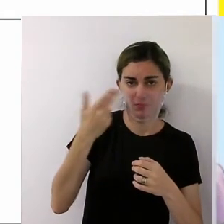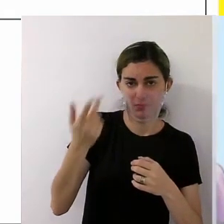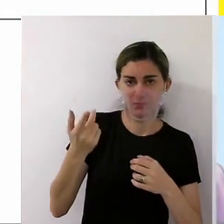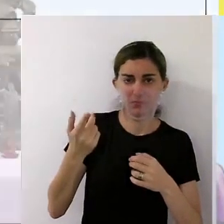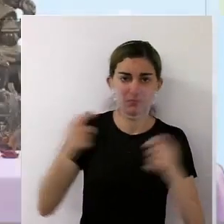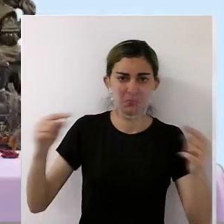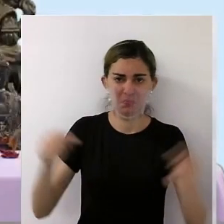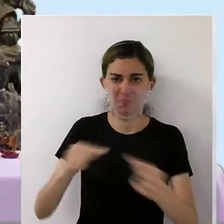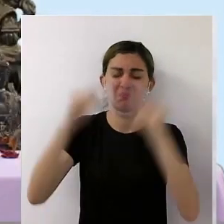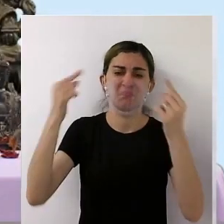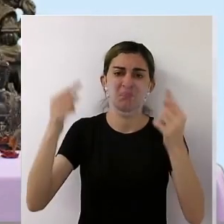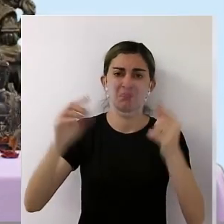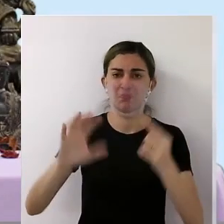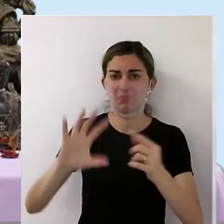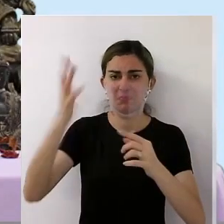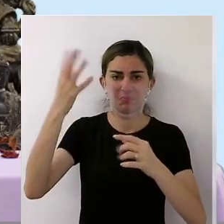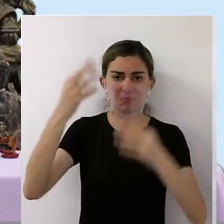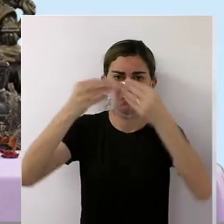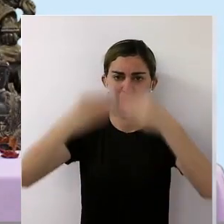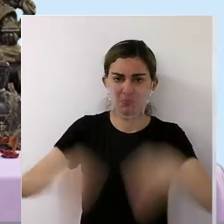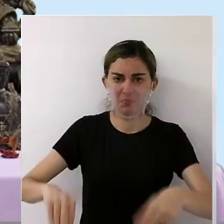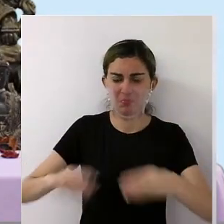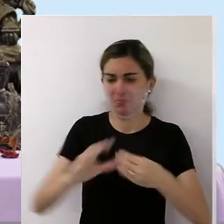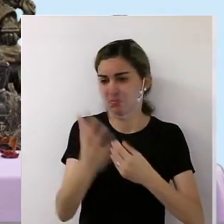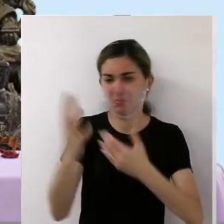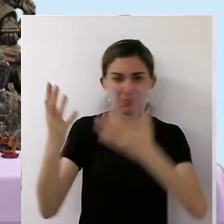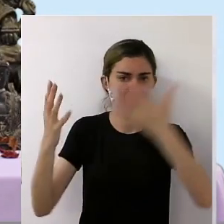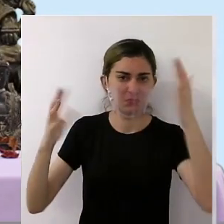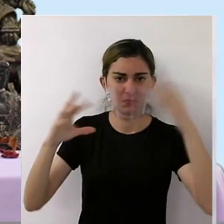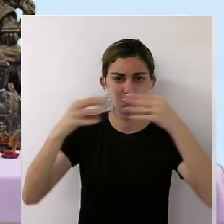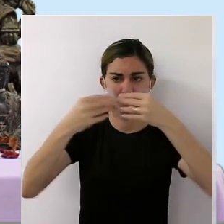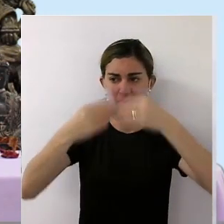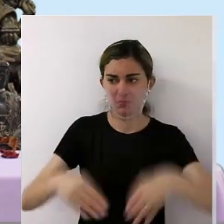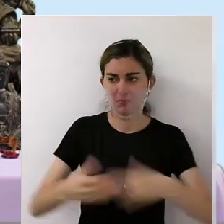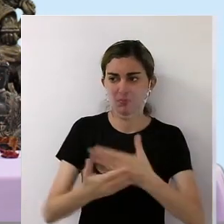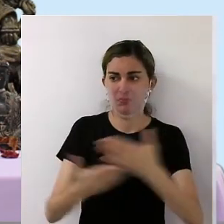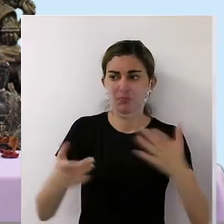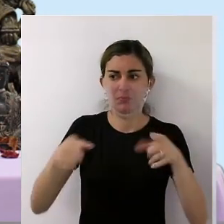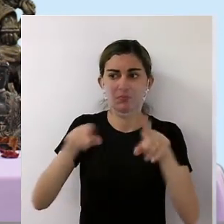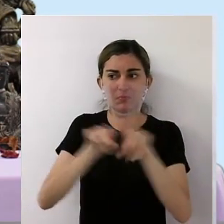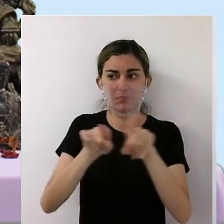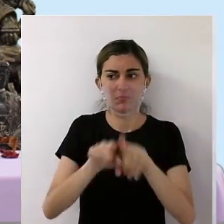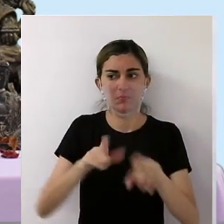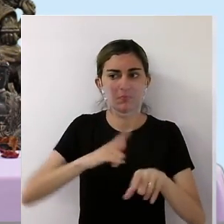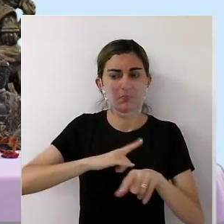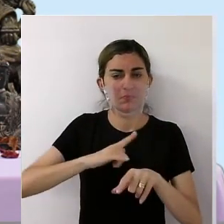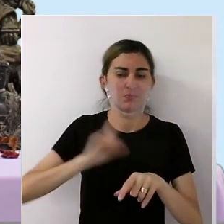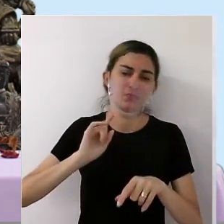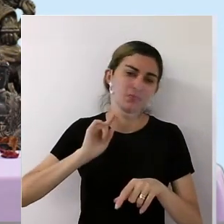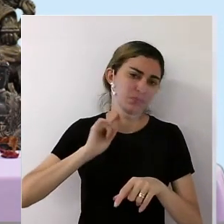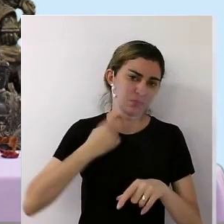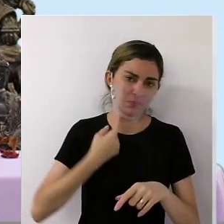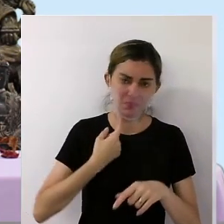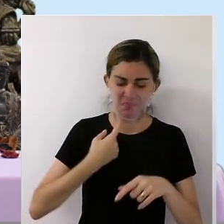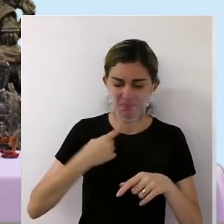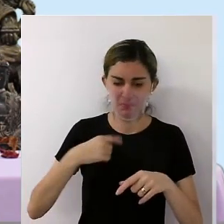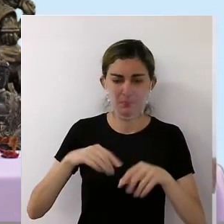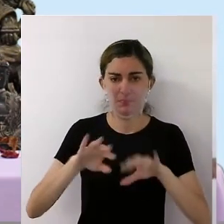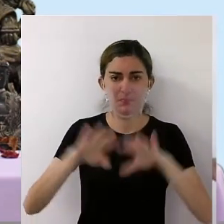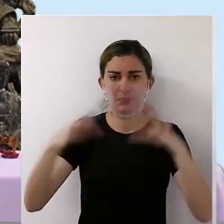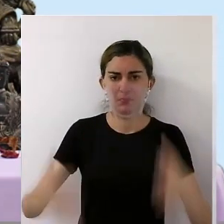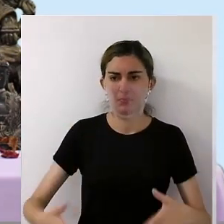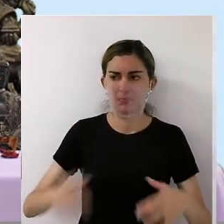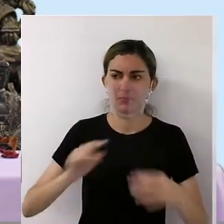de impactos desses desastres ambientais, a gente também tem a poluição do solo.